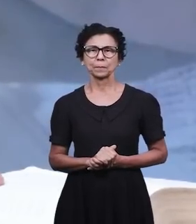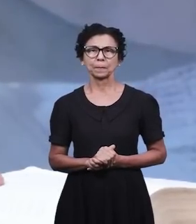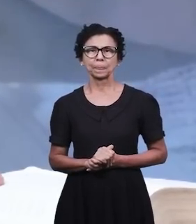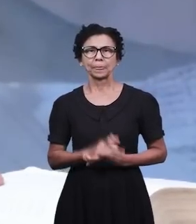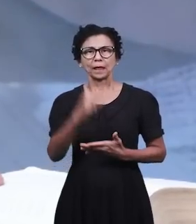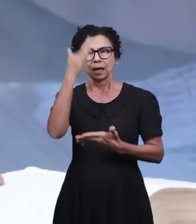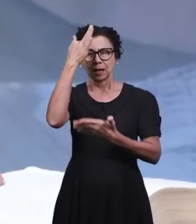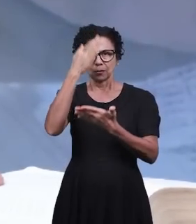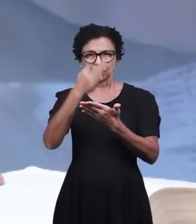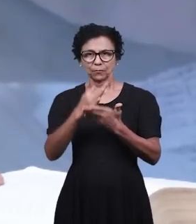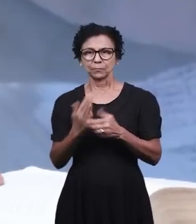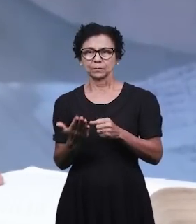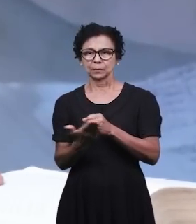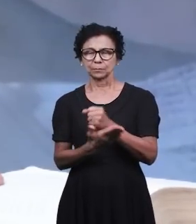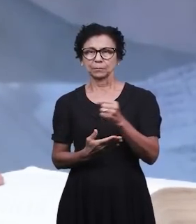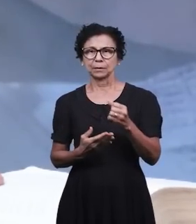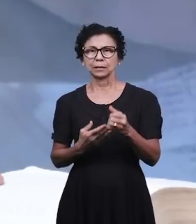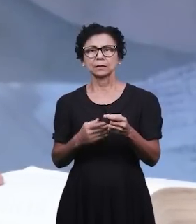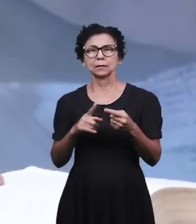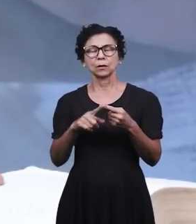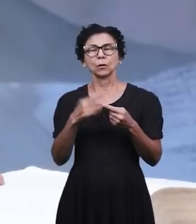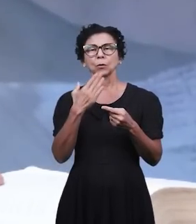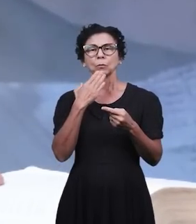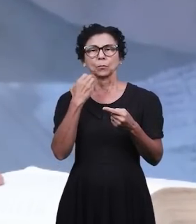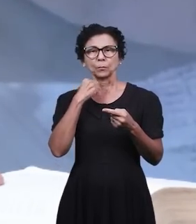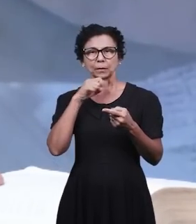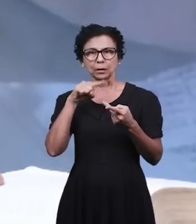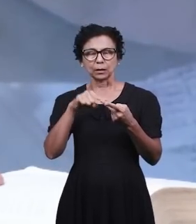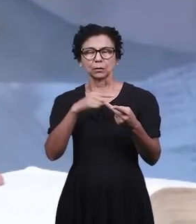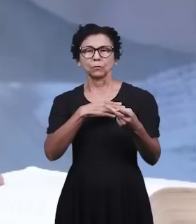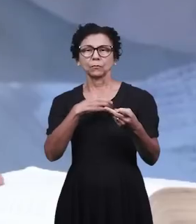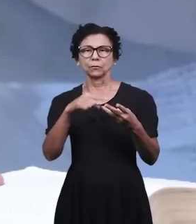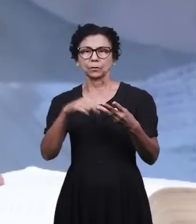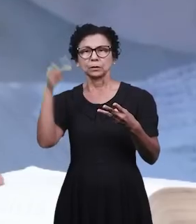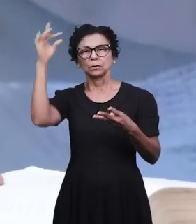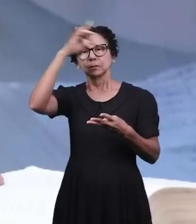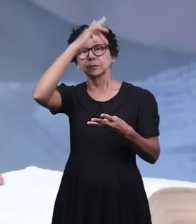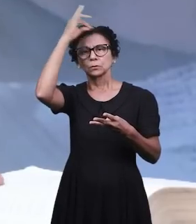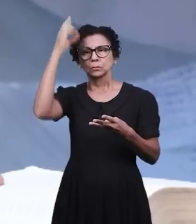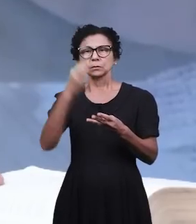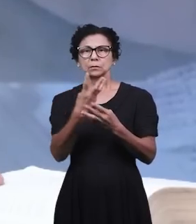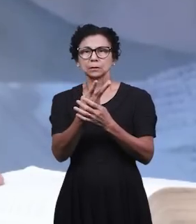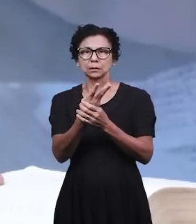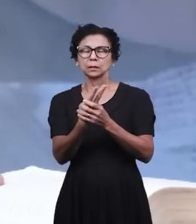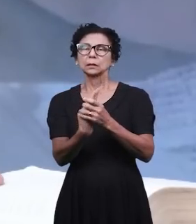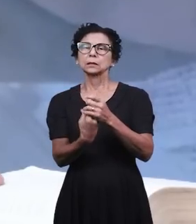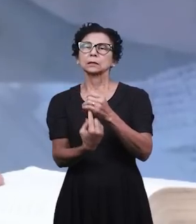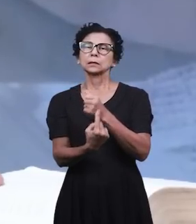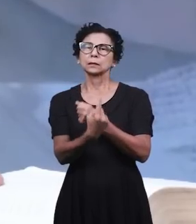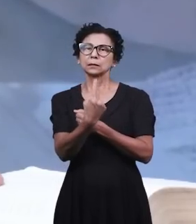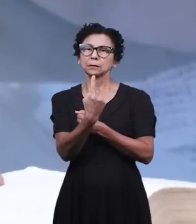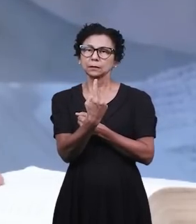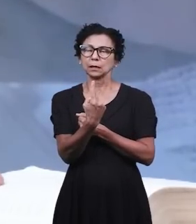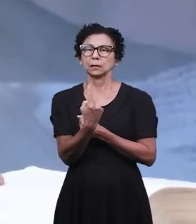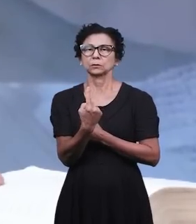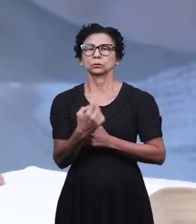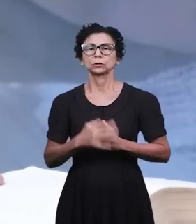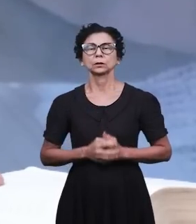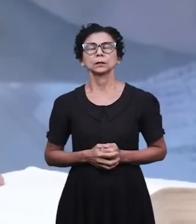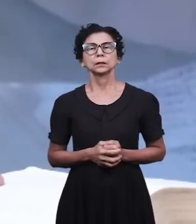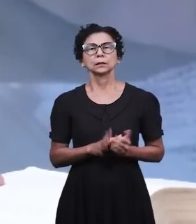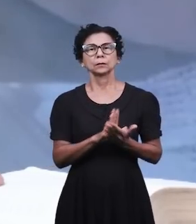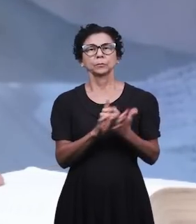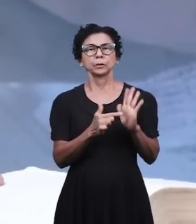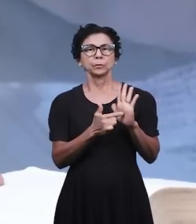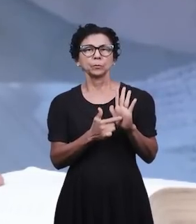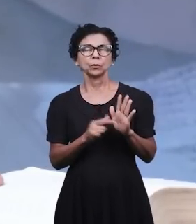na Trindade, né? No Pai, no Filho e no Espírito Santo. Isso aí você vê claramente em todas as operações de Deus na palavra. Você vê, por exemplo,